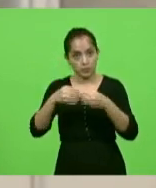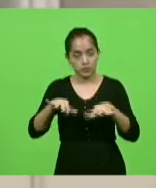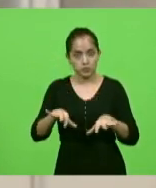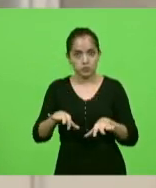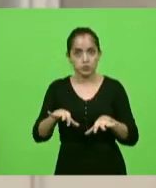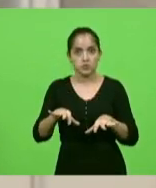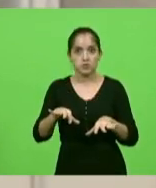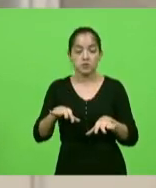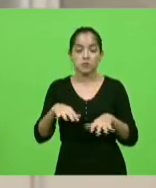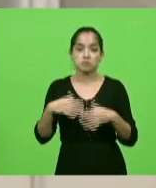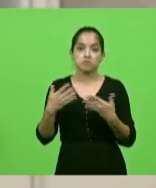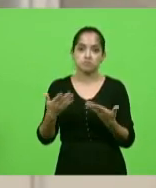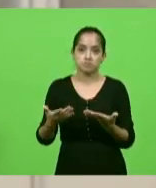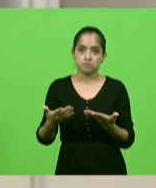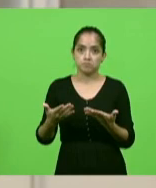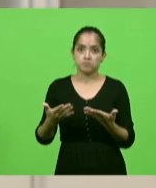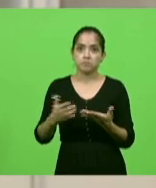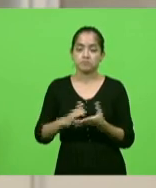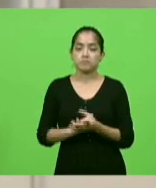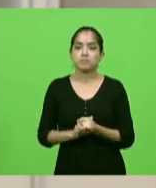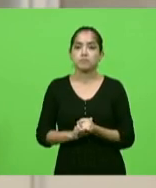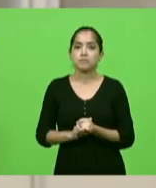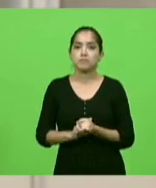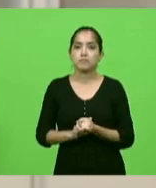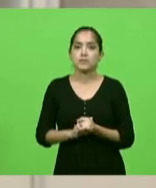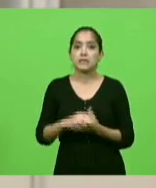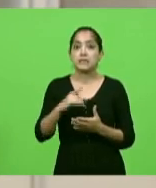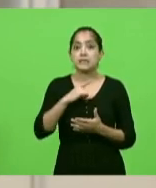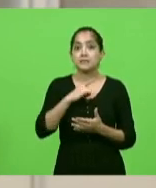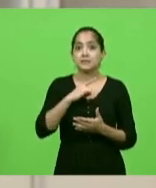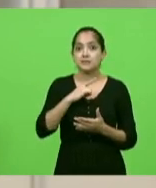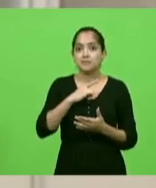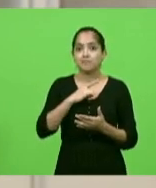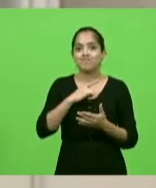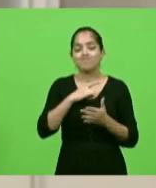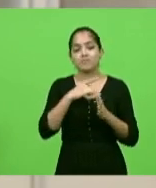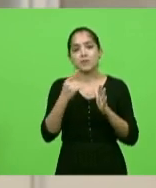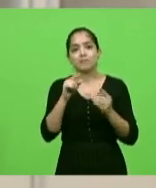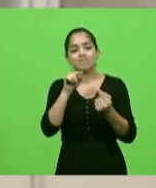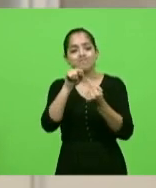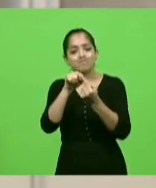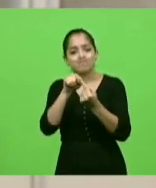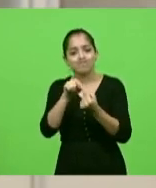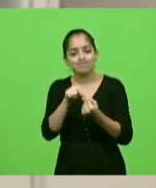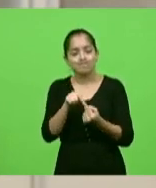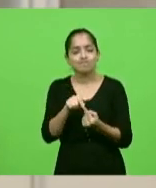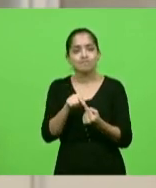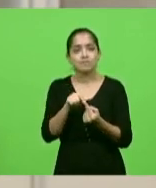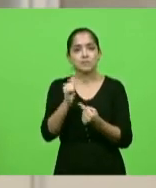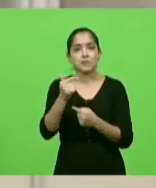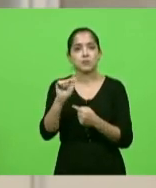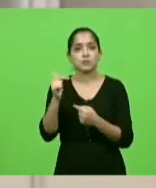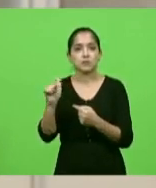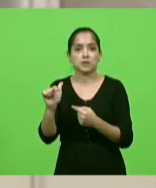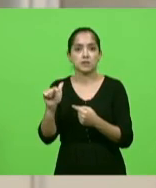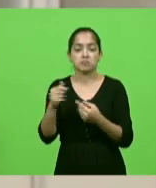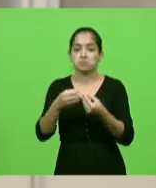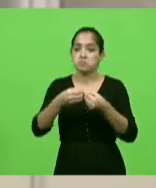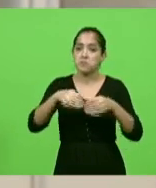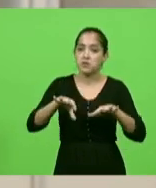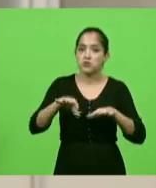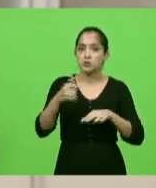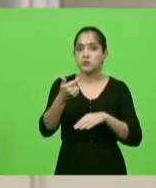é poderia ter algum enquadramento porque sequer